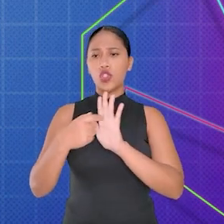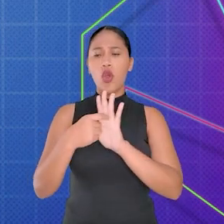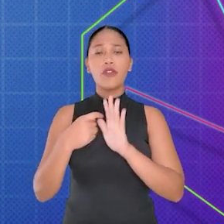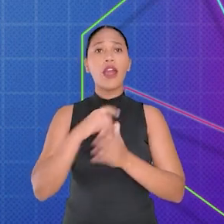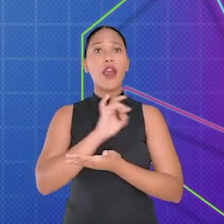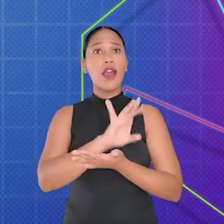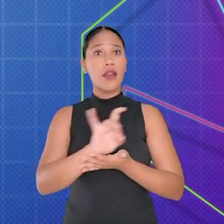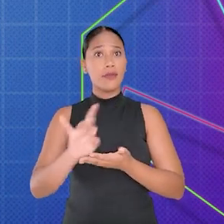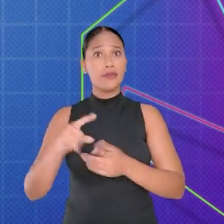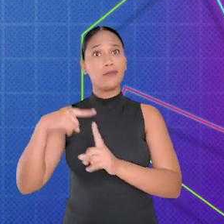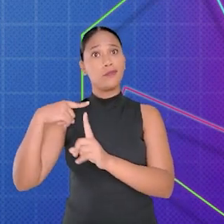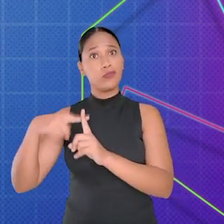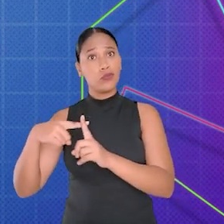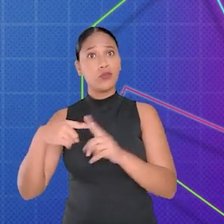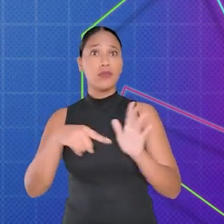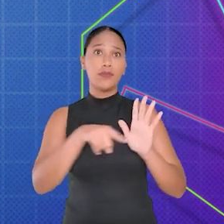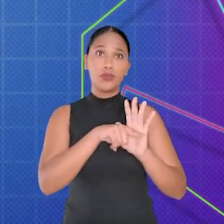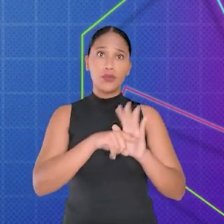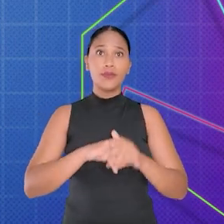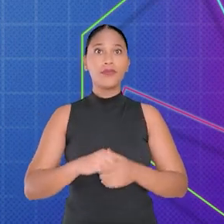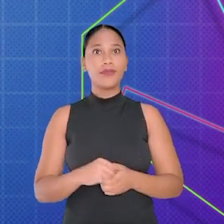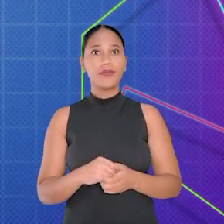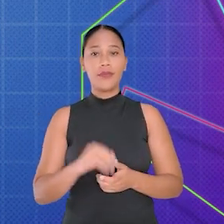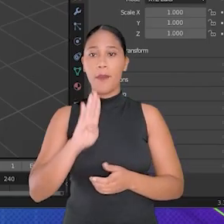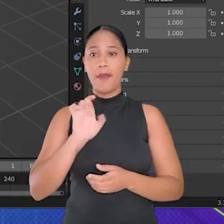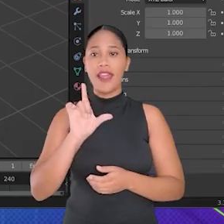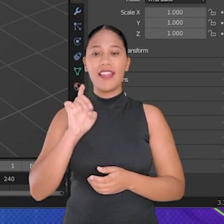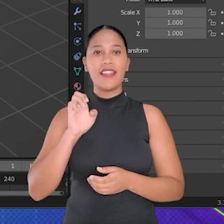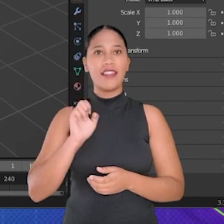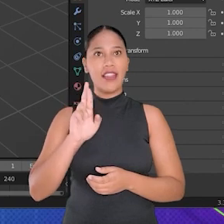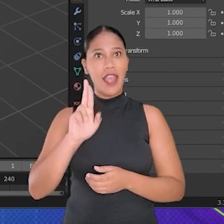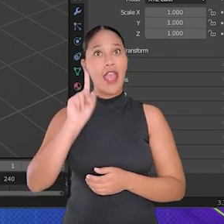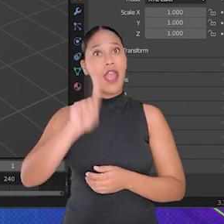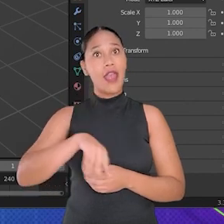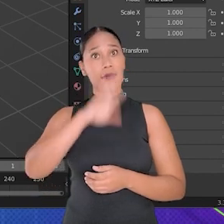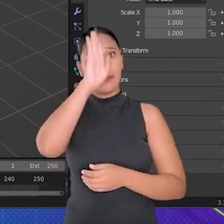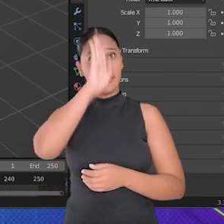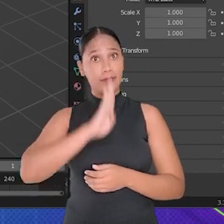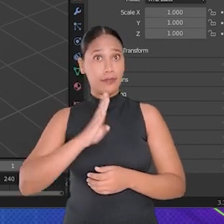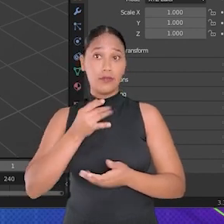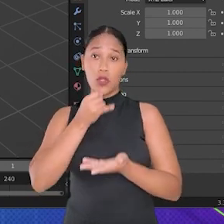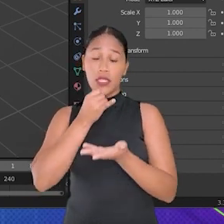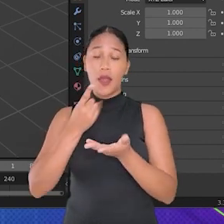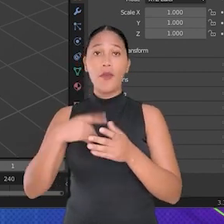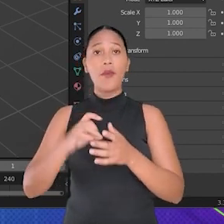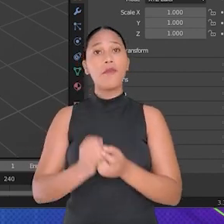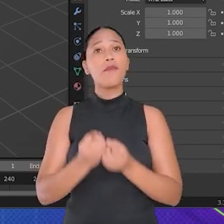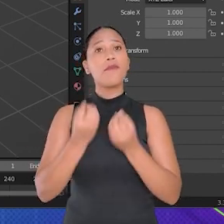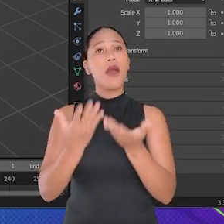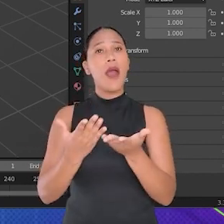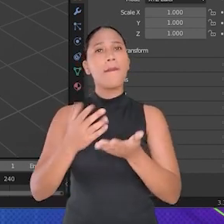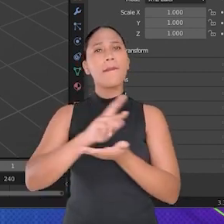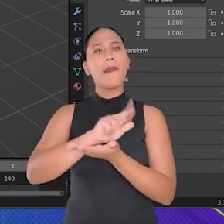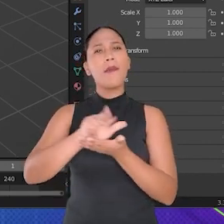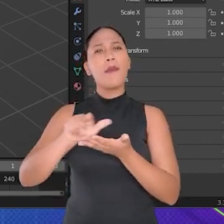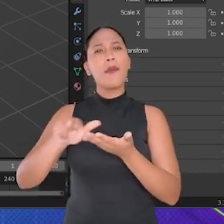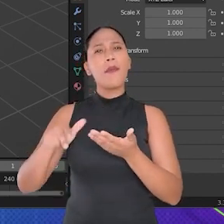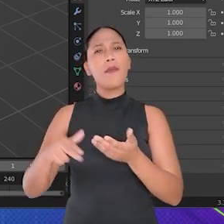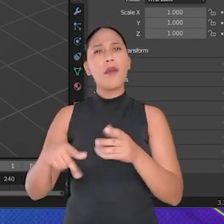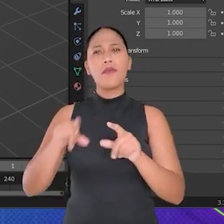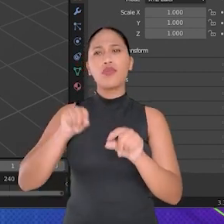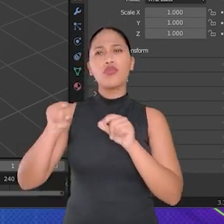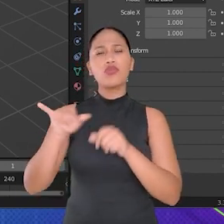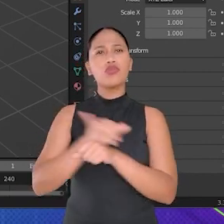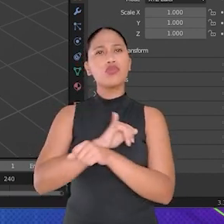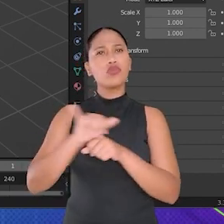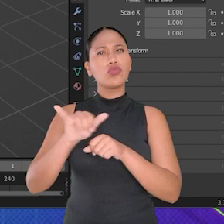3D, cada um com suas vantagens e desvantagens. O Blender é uma opção gratuita de código aberto, oferecendo diversas ferramentas para a